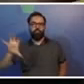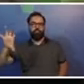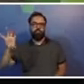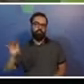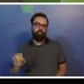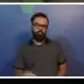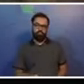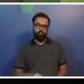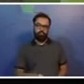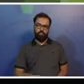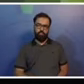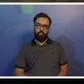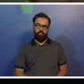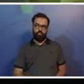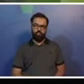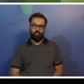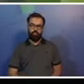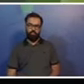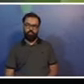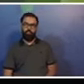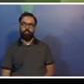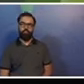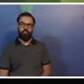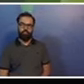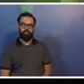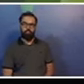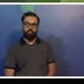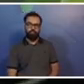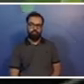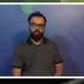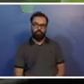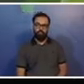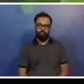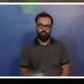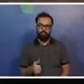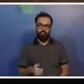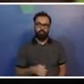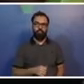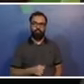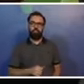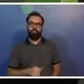lá, passa para cá, passa para lá. Troca o sinal, inverte o sinal, ok?